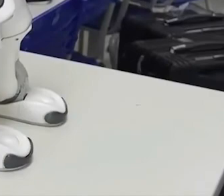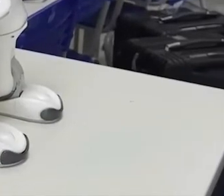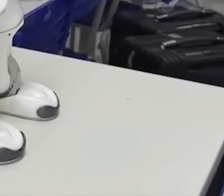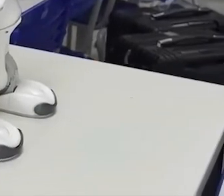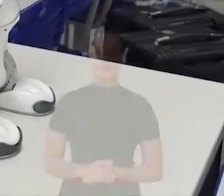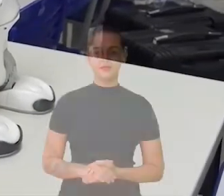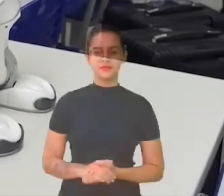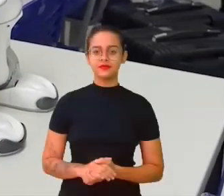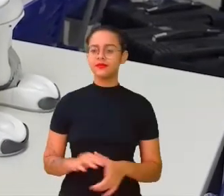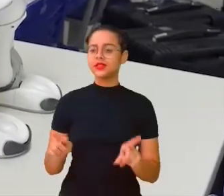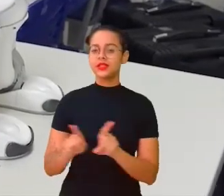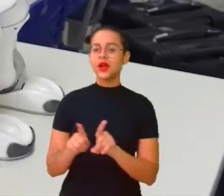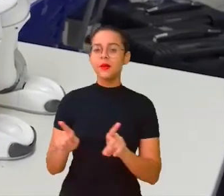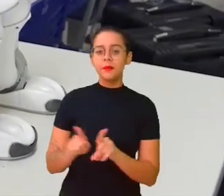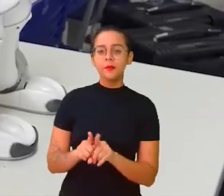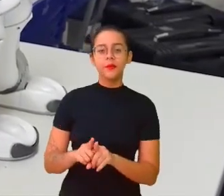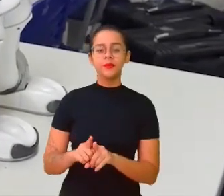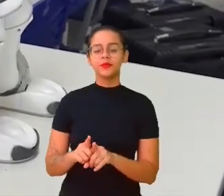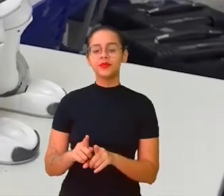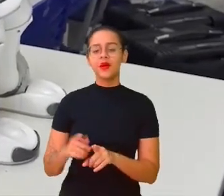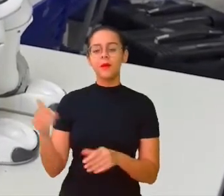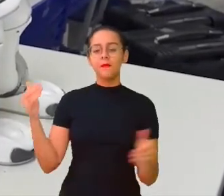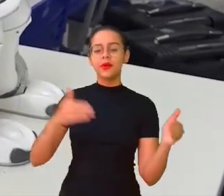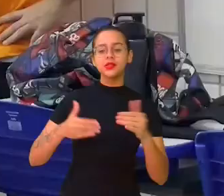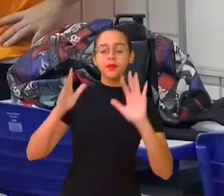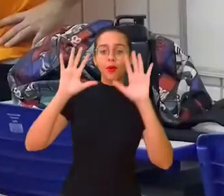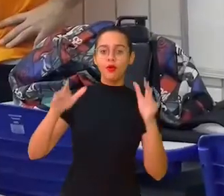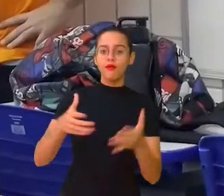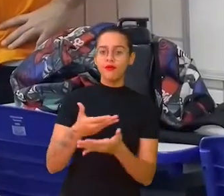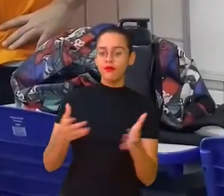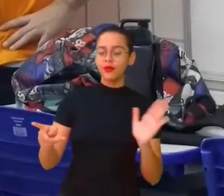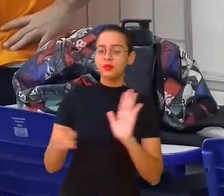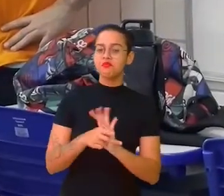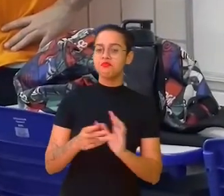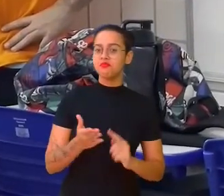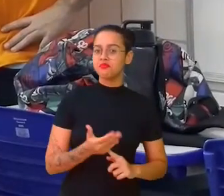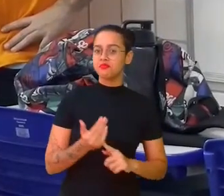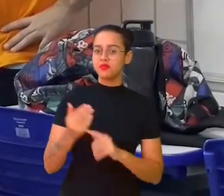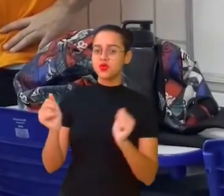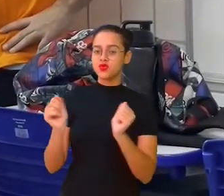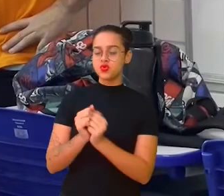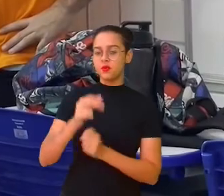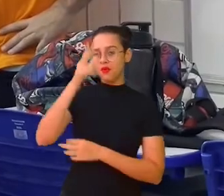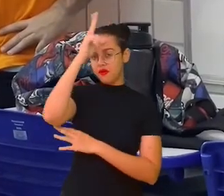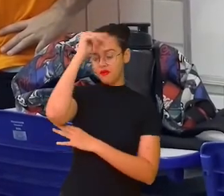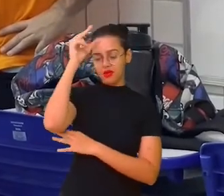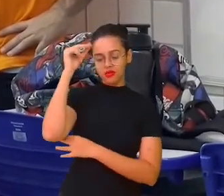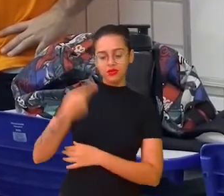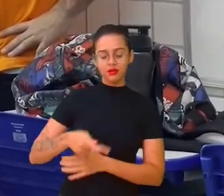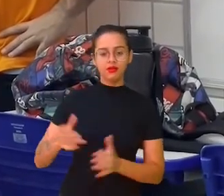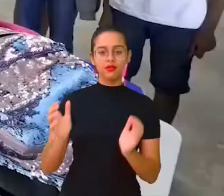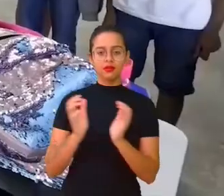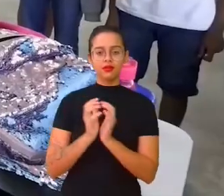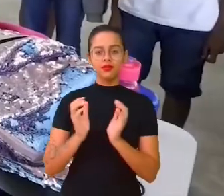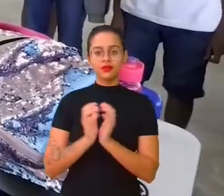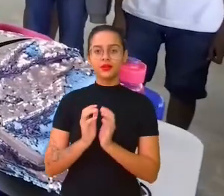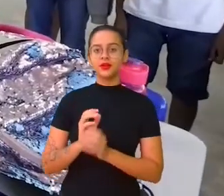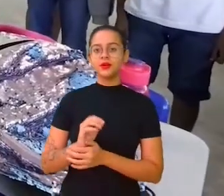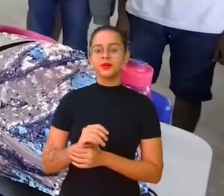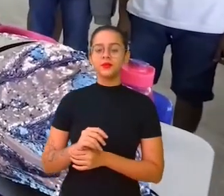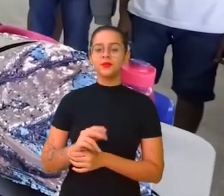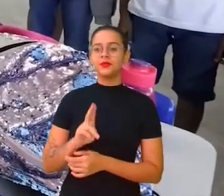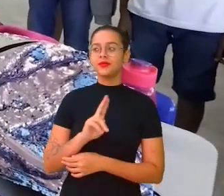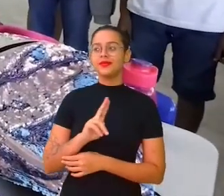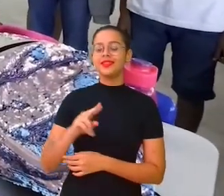E também não podia deixar de participar de um evento de tecnologia com a Prefeitura do Recife, o nosso querido humanoide, o